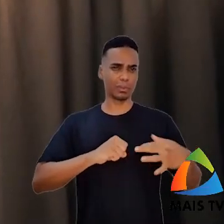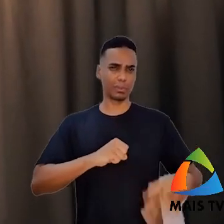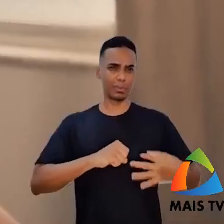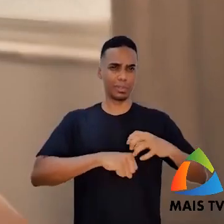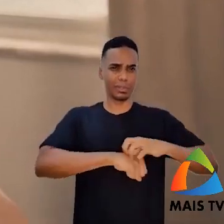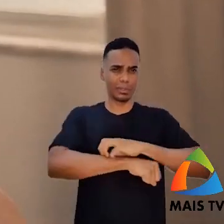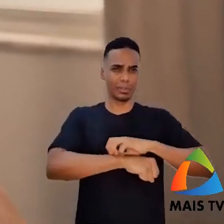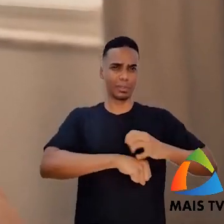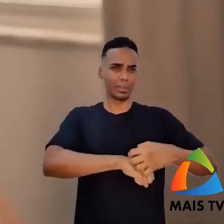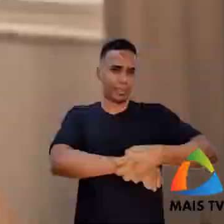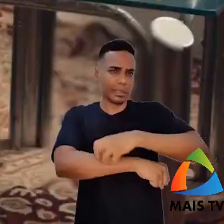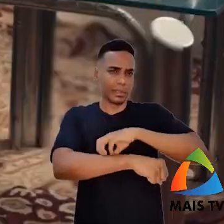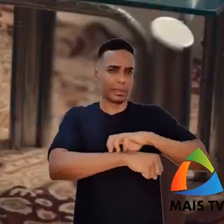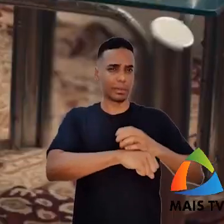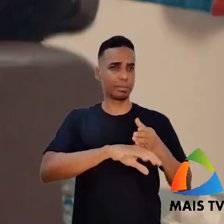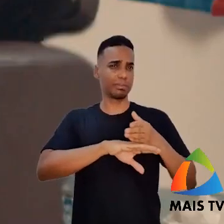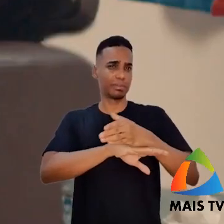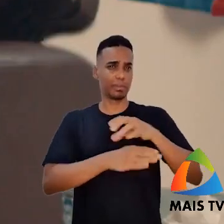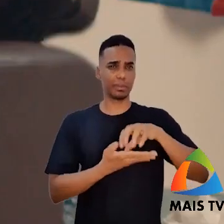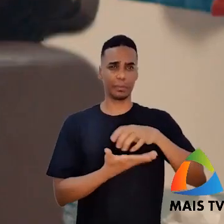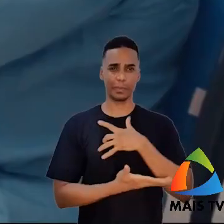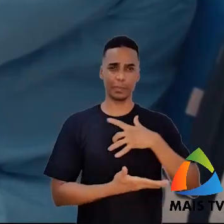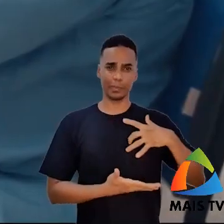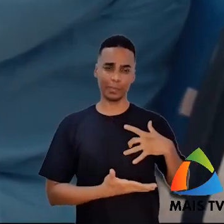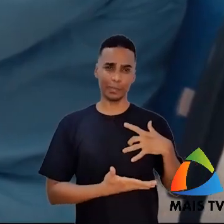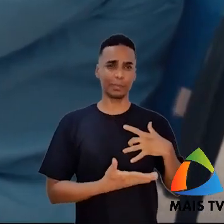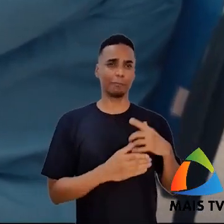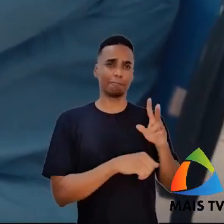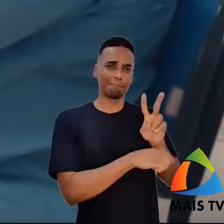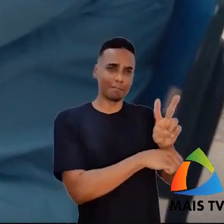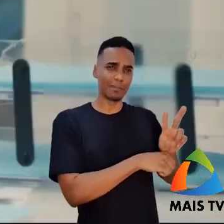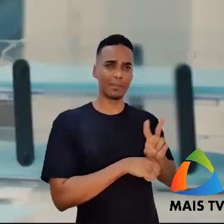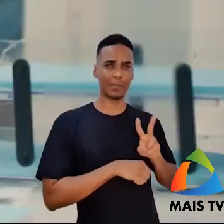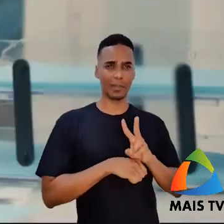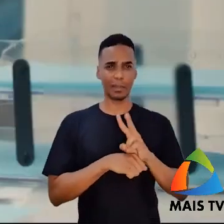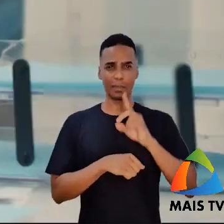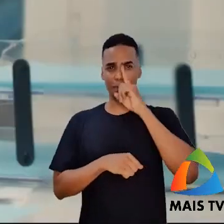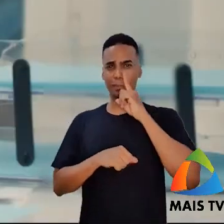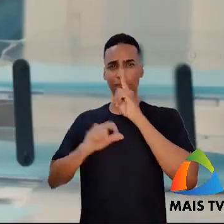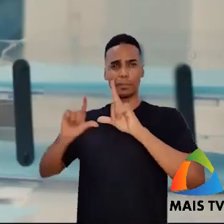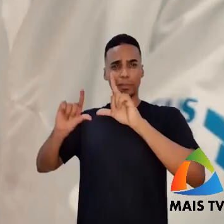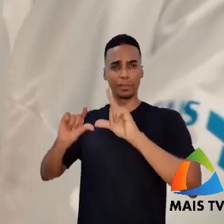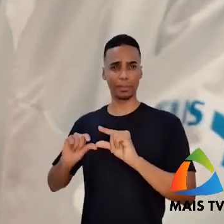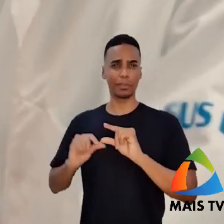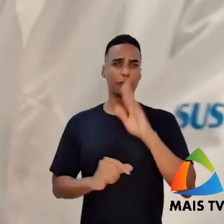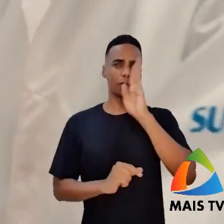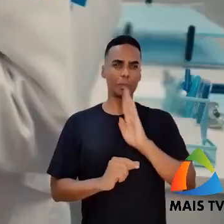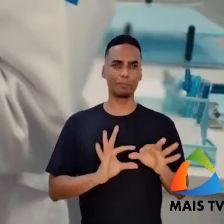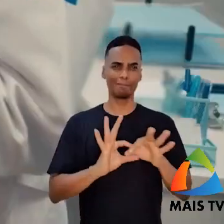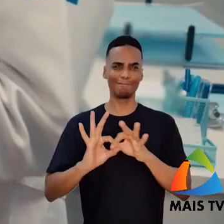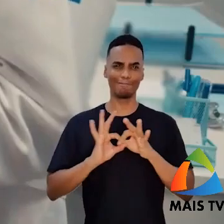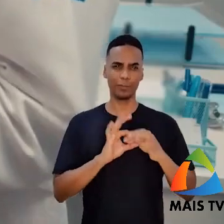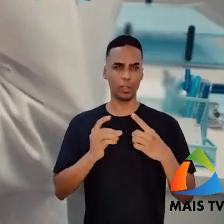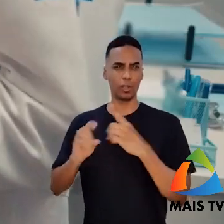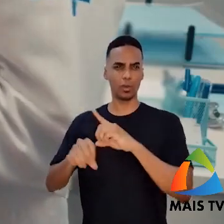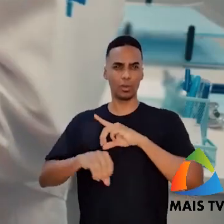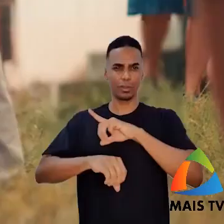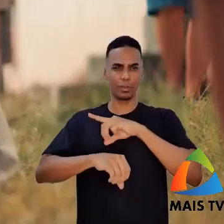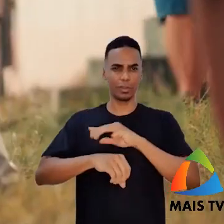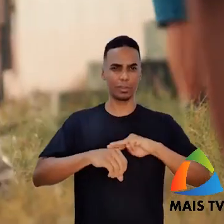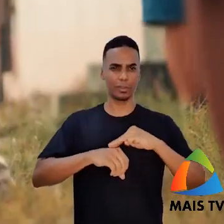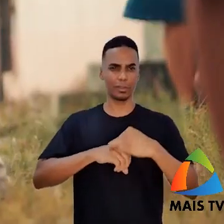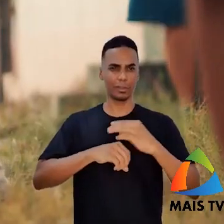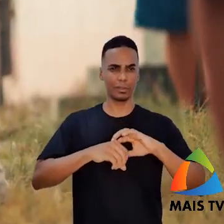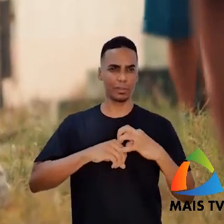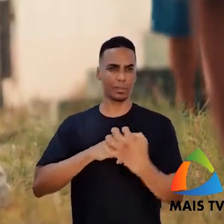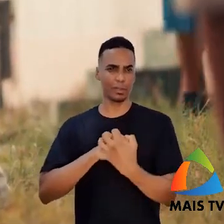nas articulações, coceira e manchas na pele, procure uma unidade básica de saúde. Quando aumentamos os cuidados, diminuímos os riscos. Brasil unido contra a